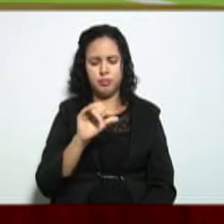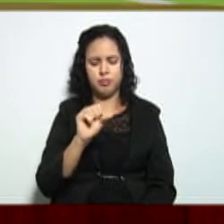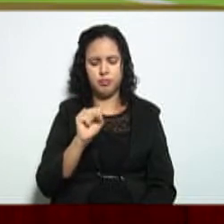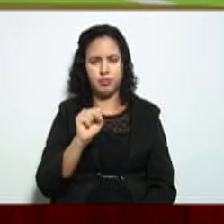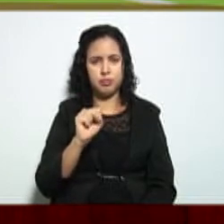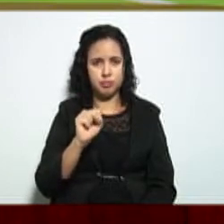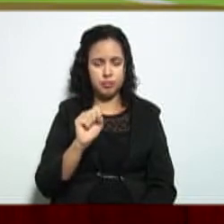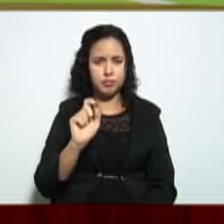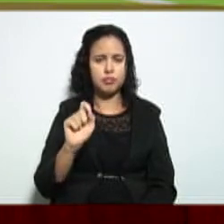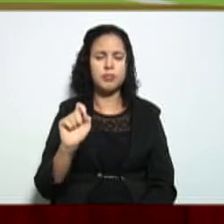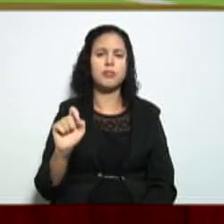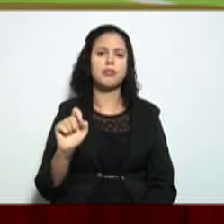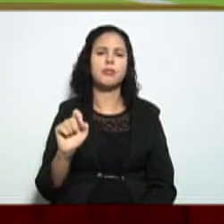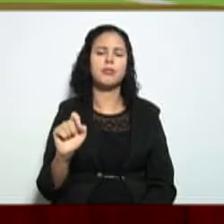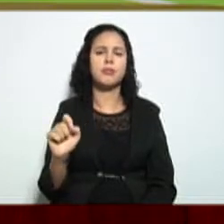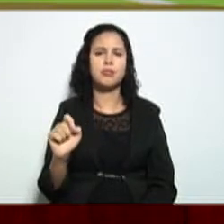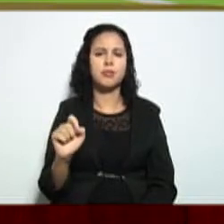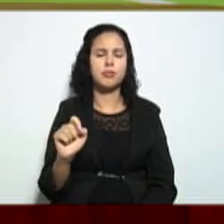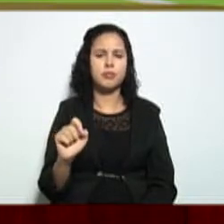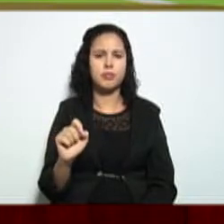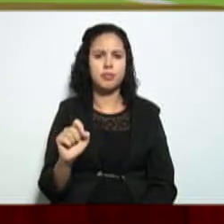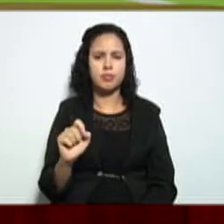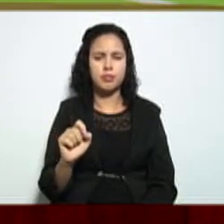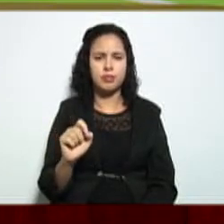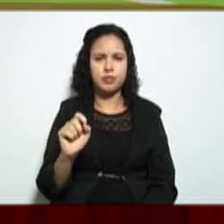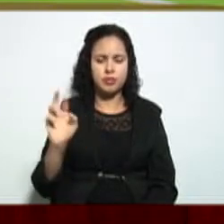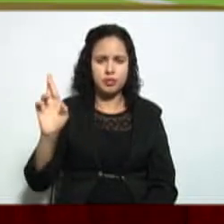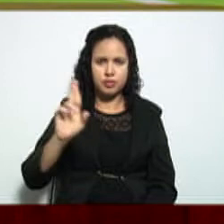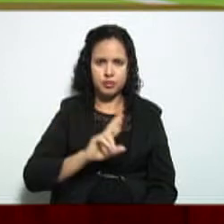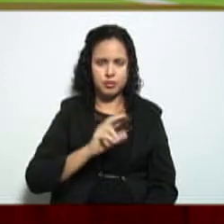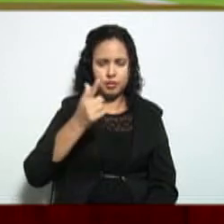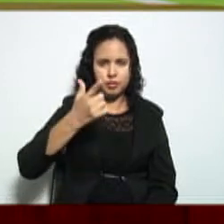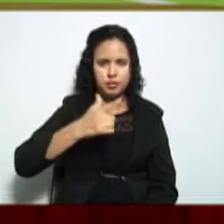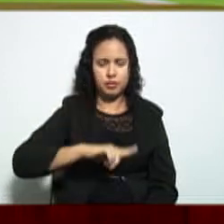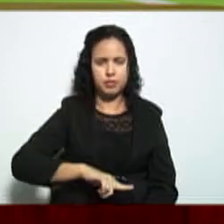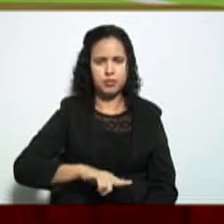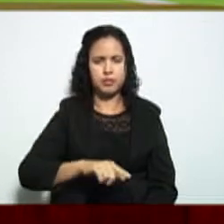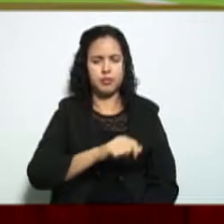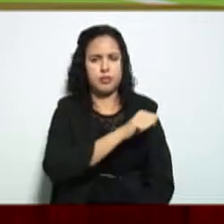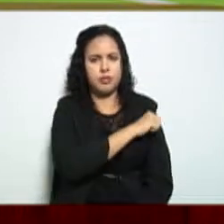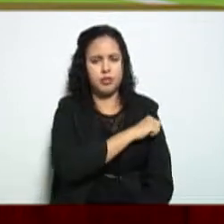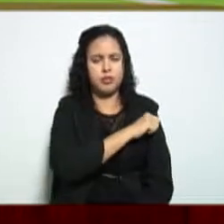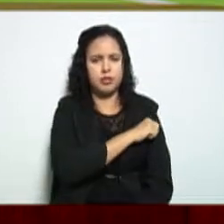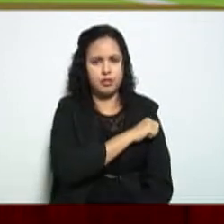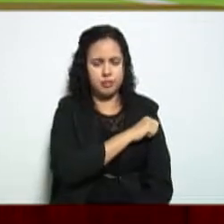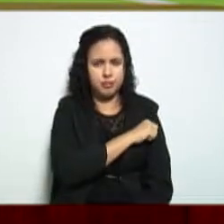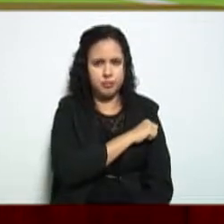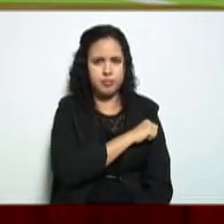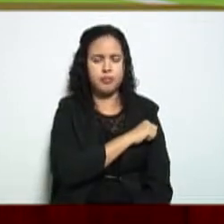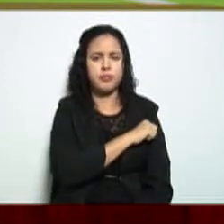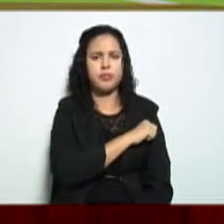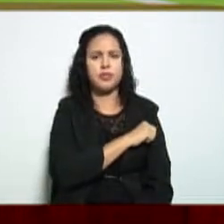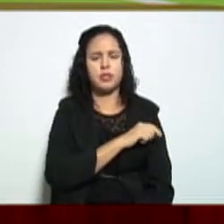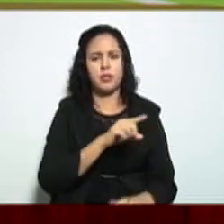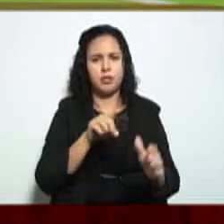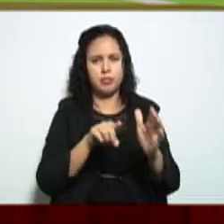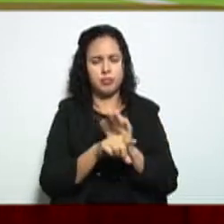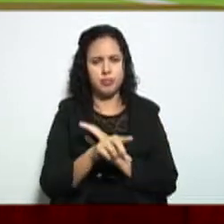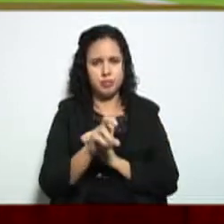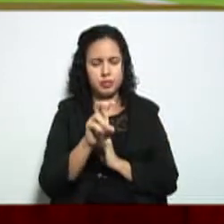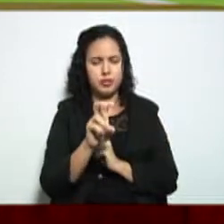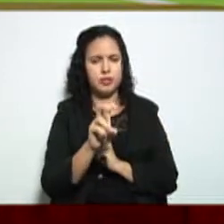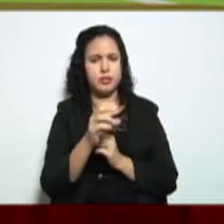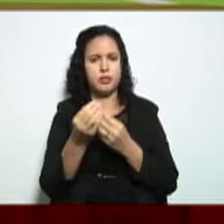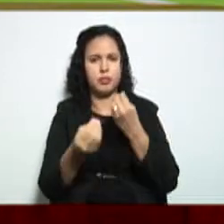uma resposta aqui da... Vamos abrir aqui a questão número 5. Como é realizada a gestão da